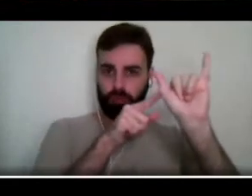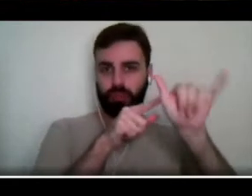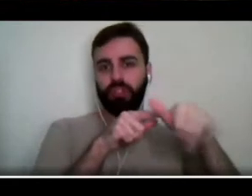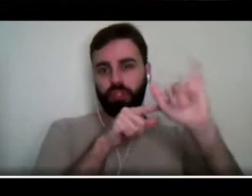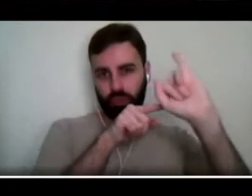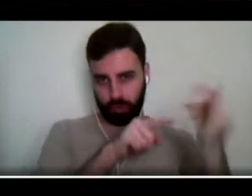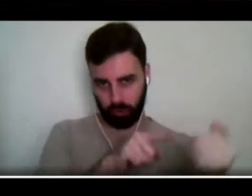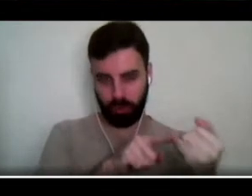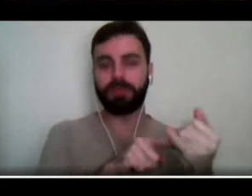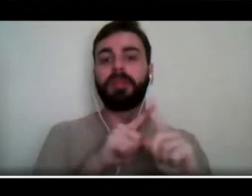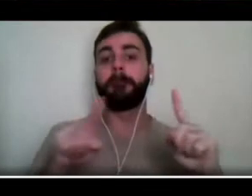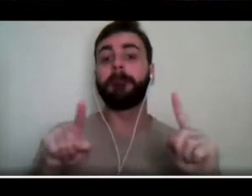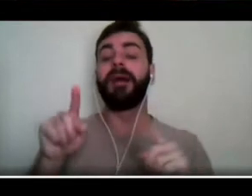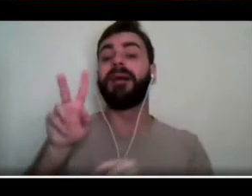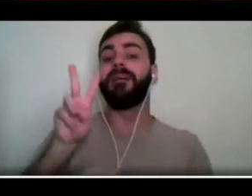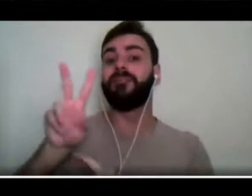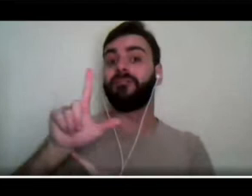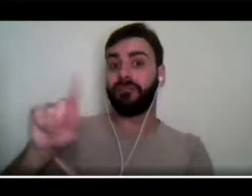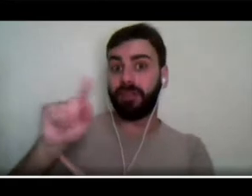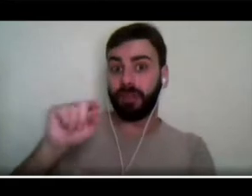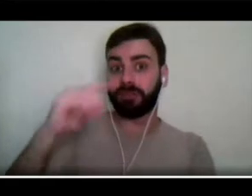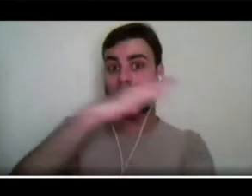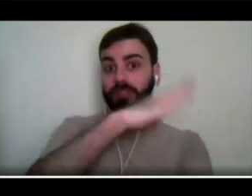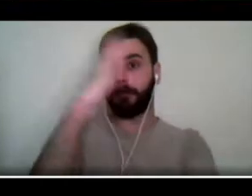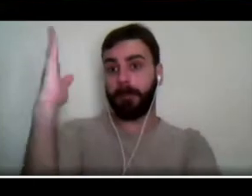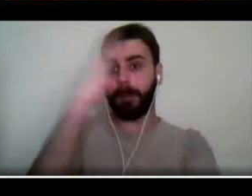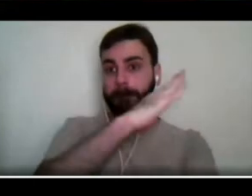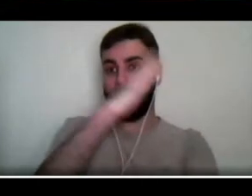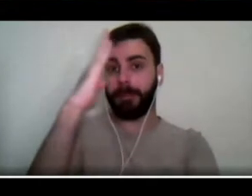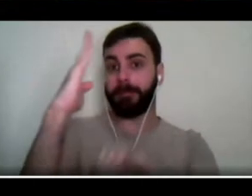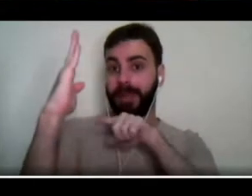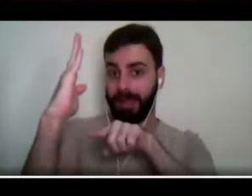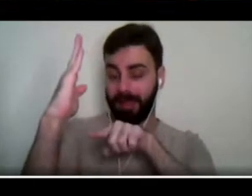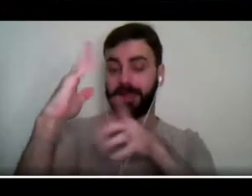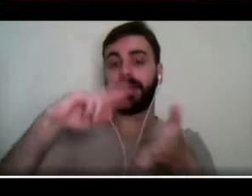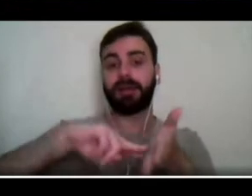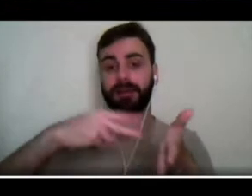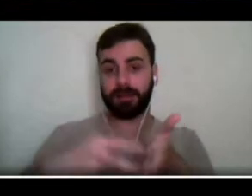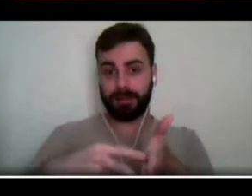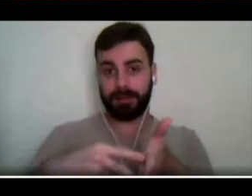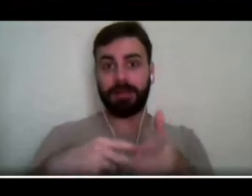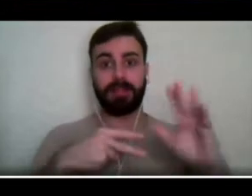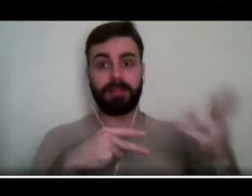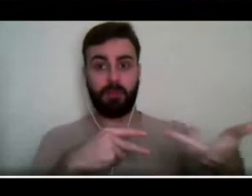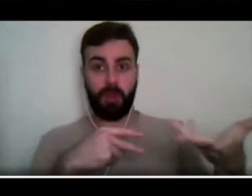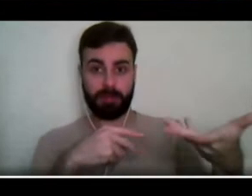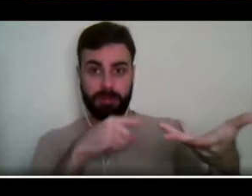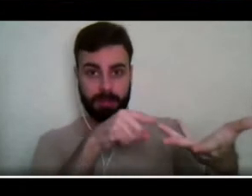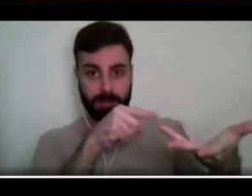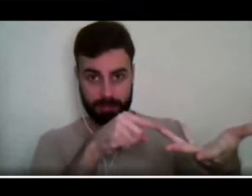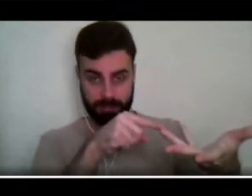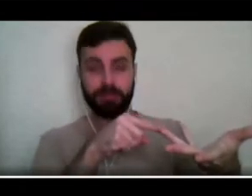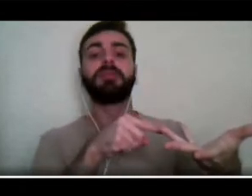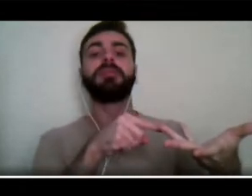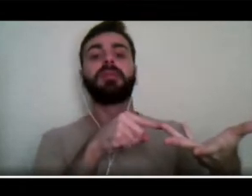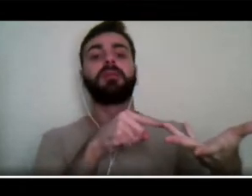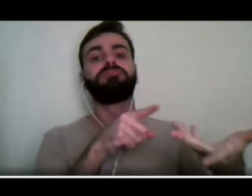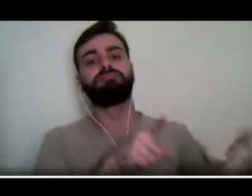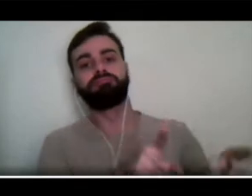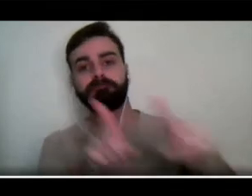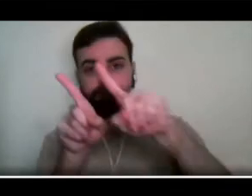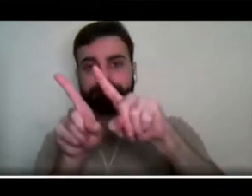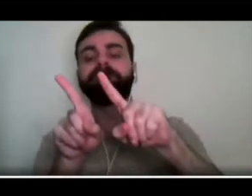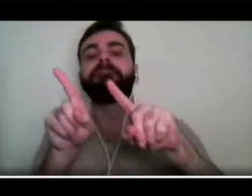de direção, a componente da aceleração na direção da velocidade varia no tempo. Tá claro? Ah,